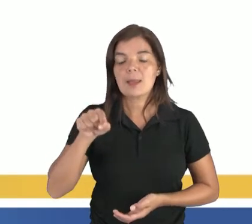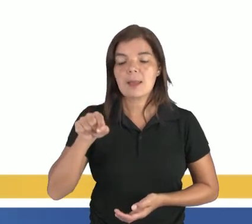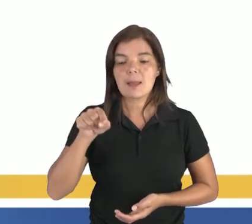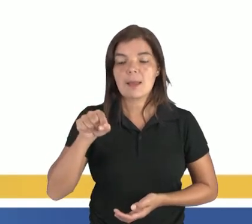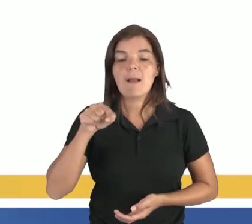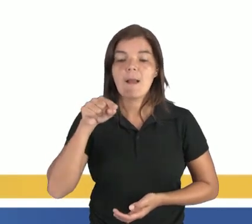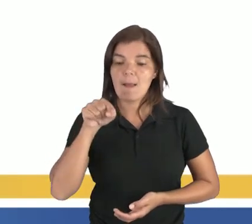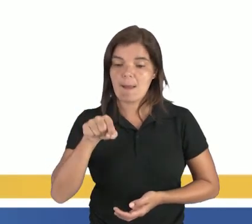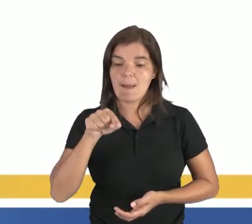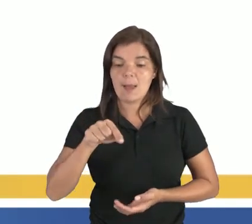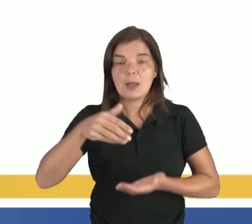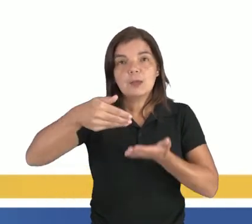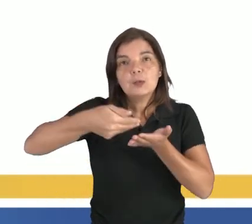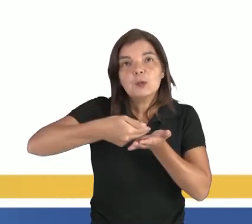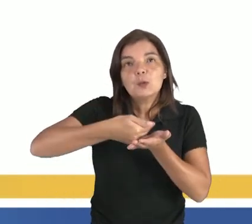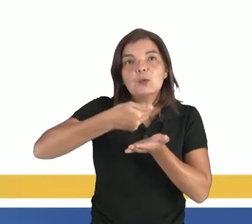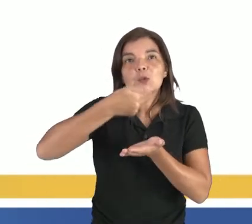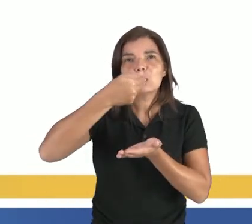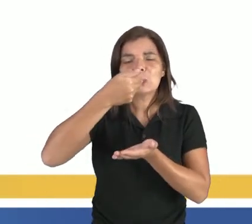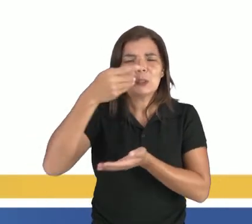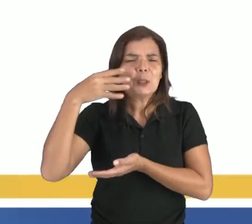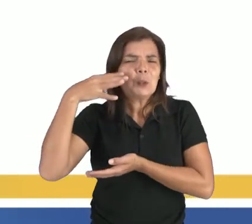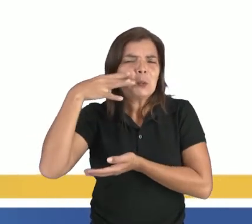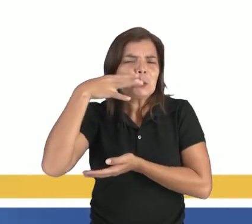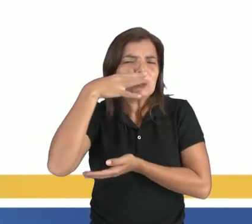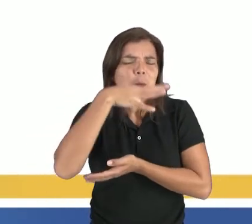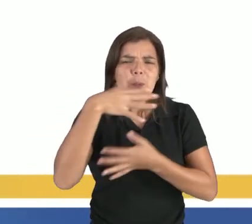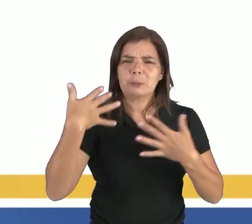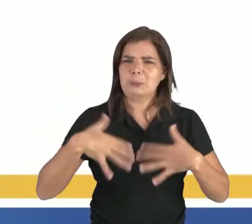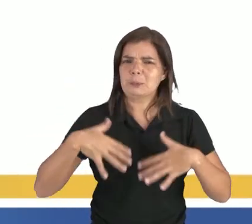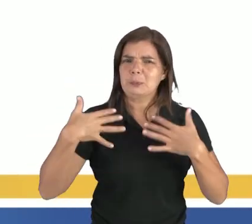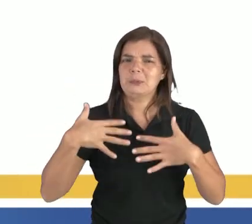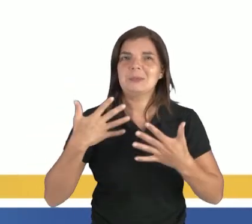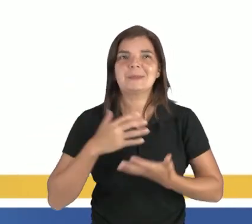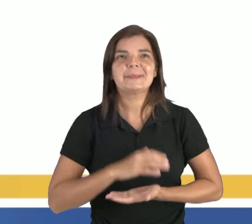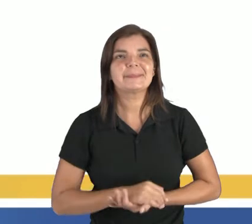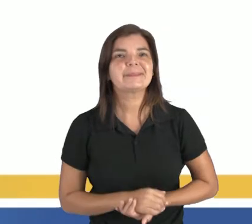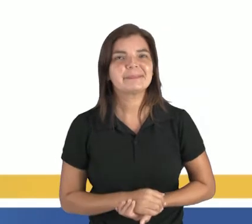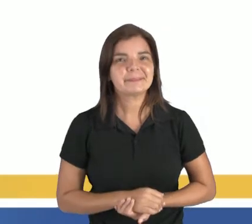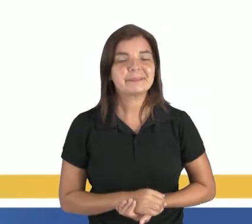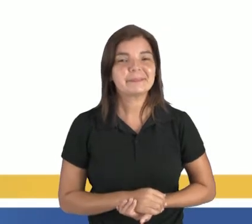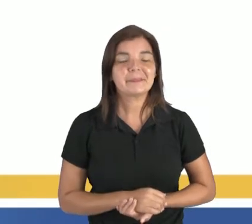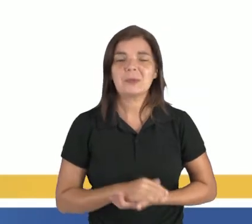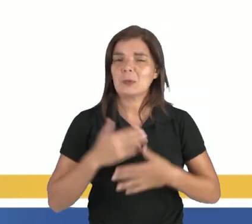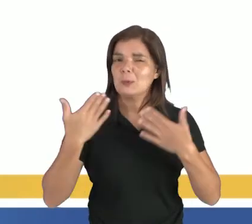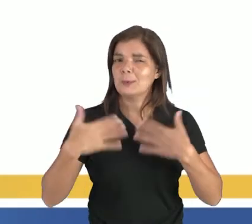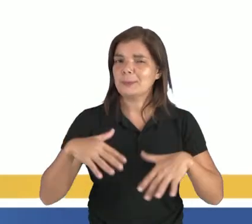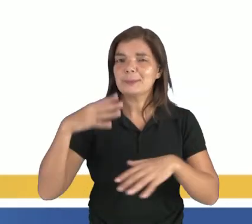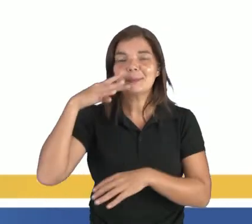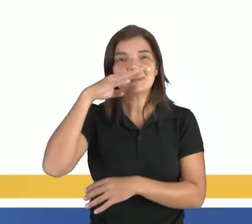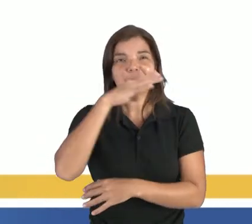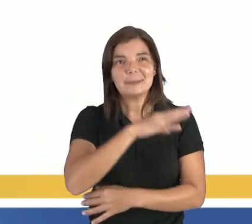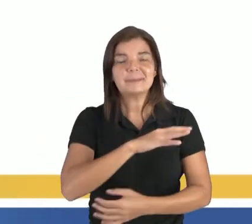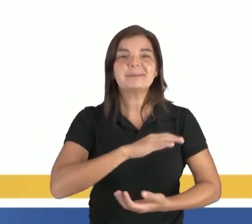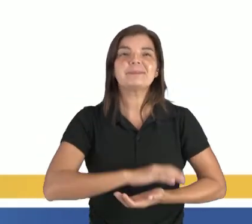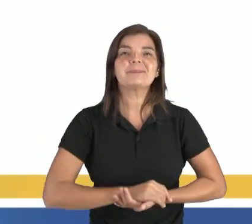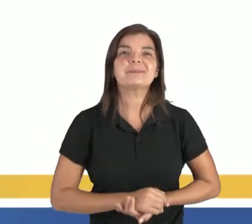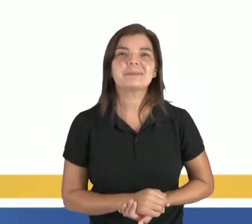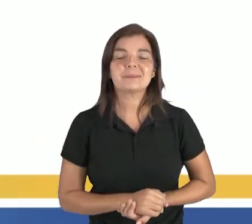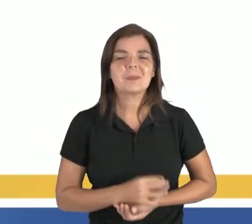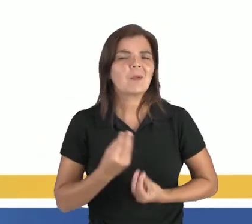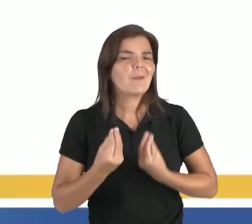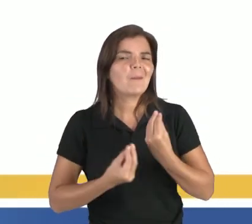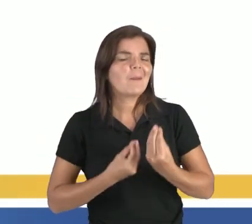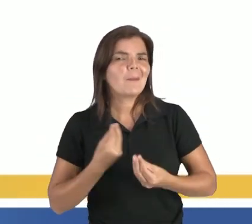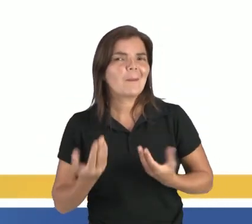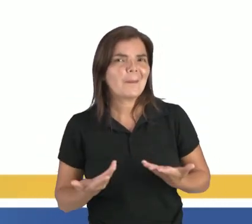too hot. Essa sopa, ela está quente demais. Né? Muito quente, bastante quente. Como que eu